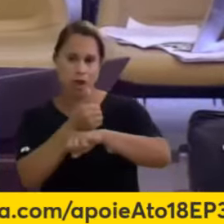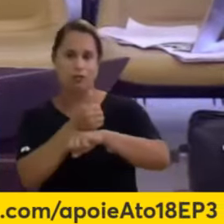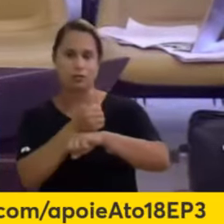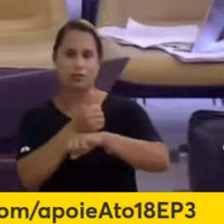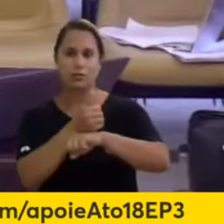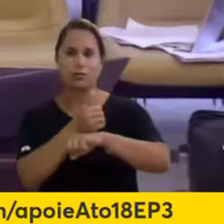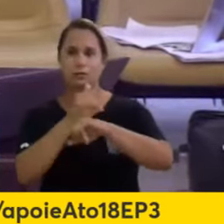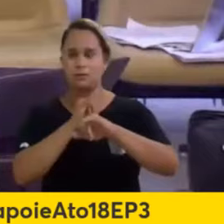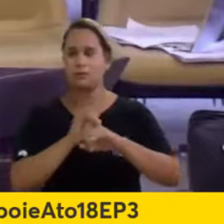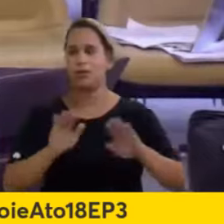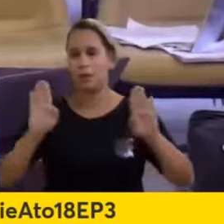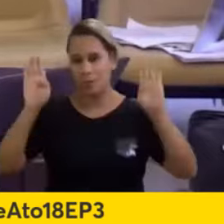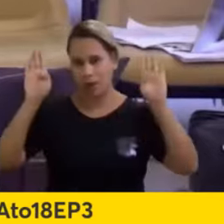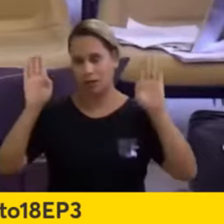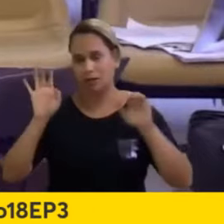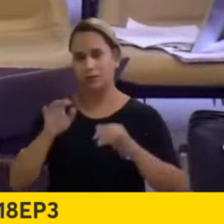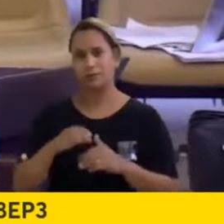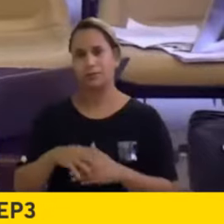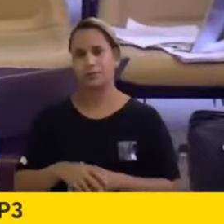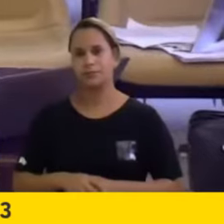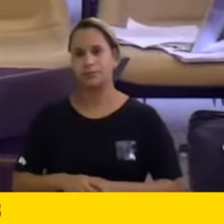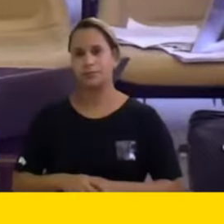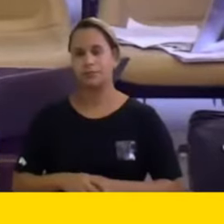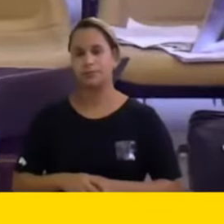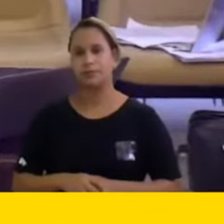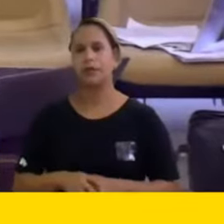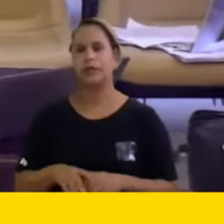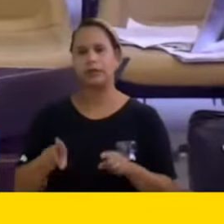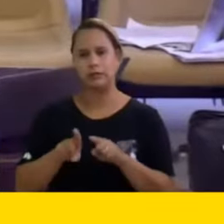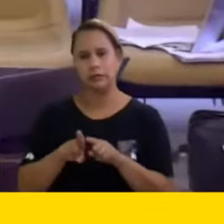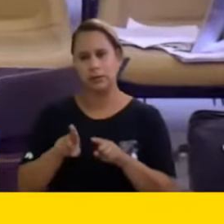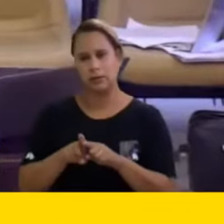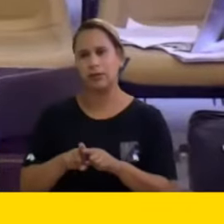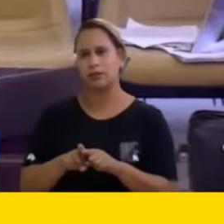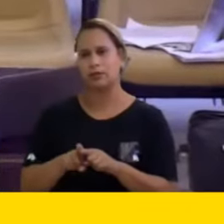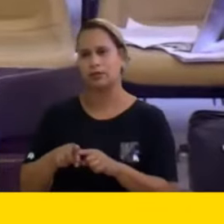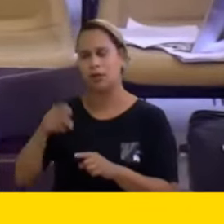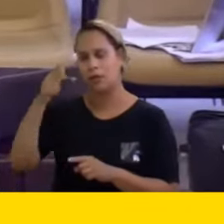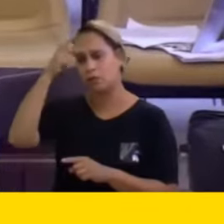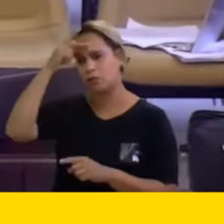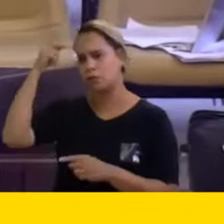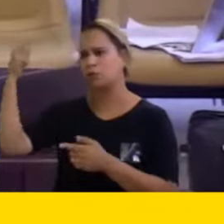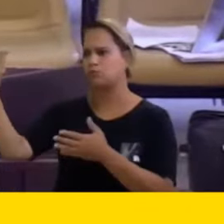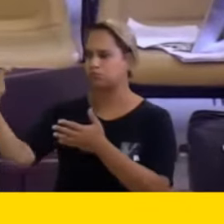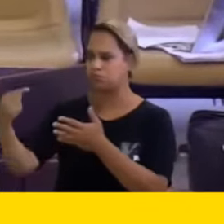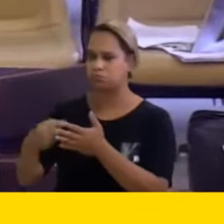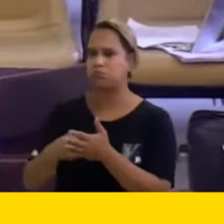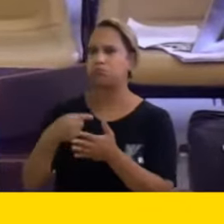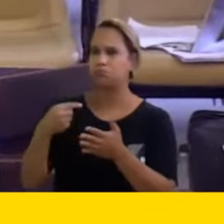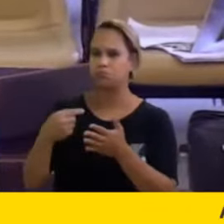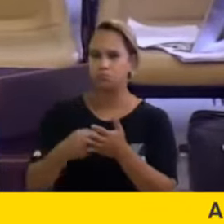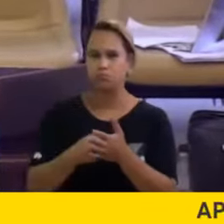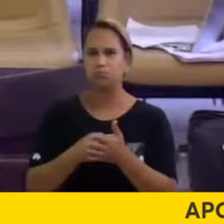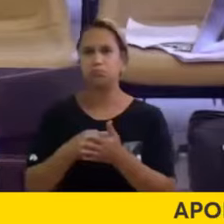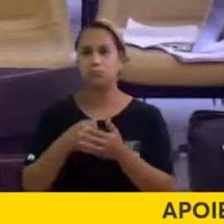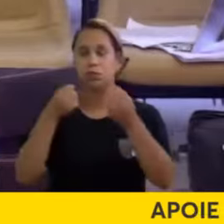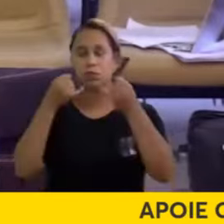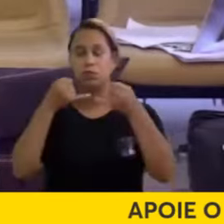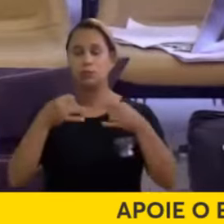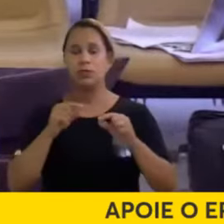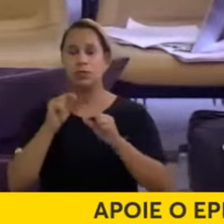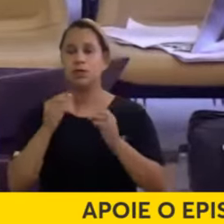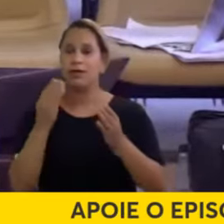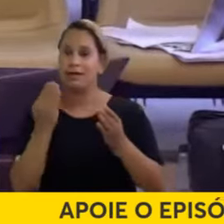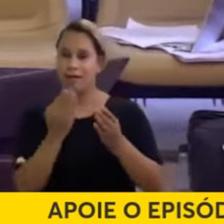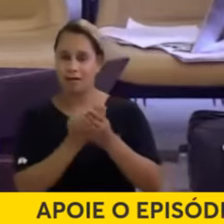paraa opinião pública eh e também para quem nos perguntava sobre esse caso é importante deixar muito